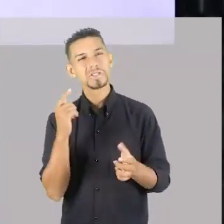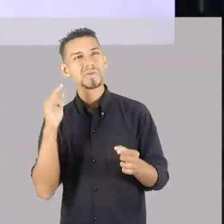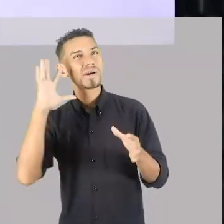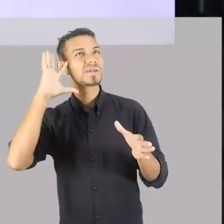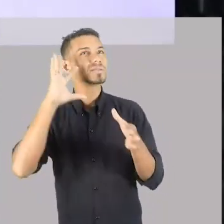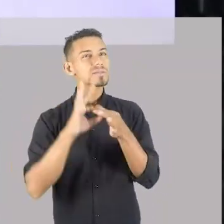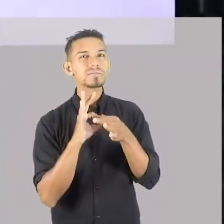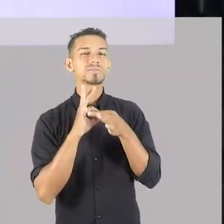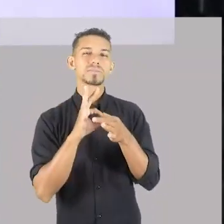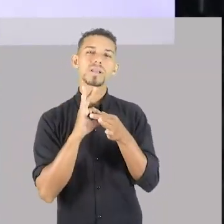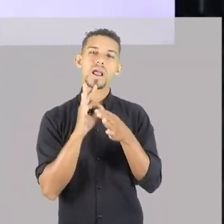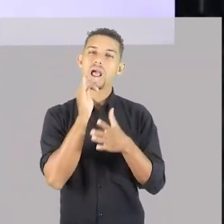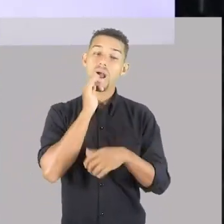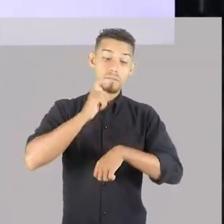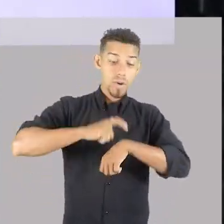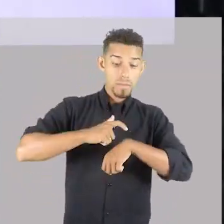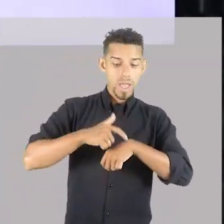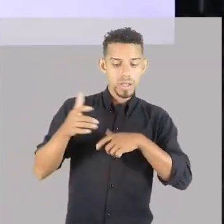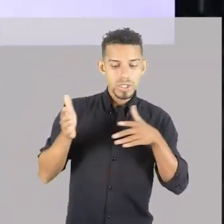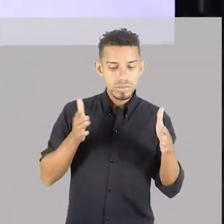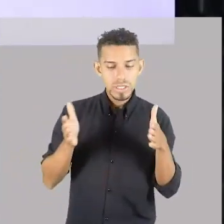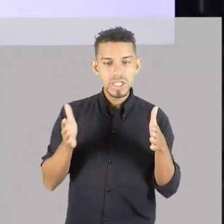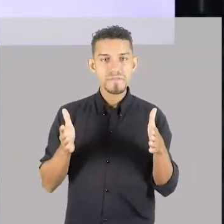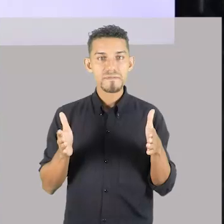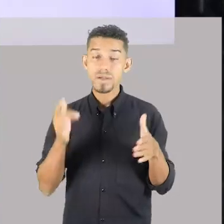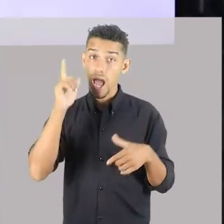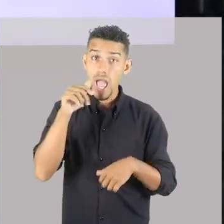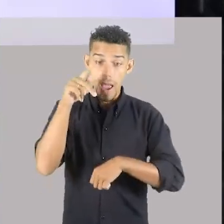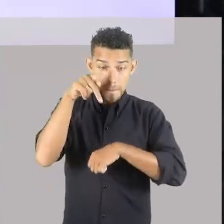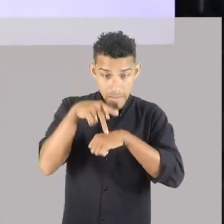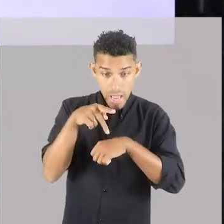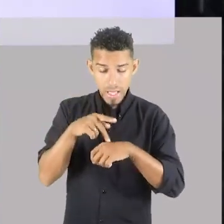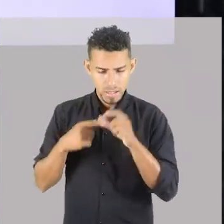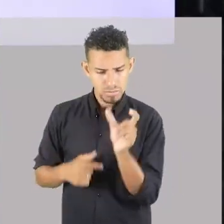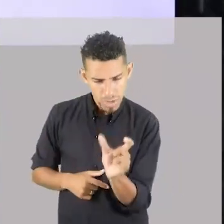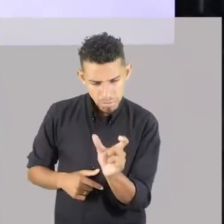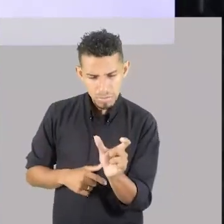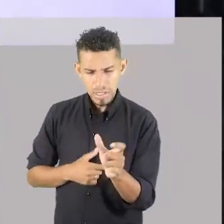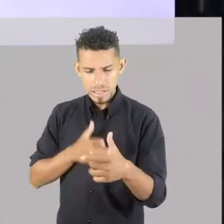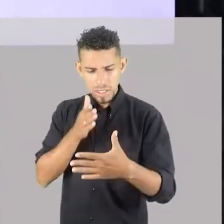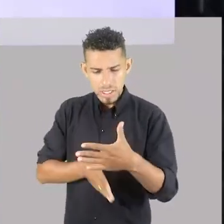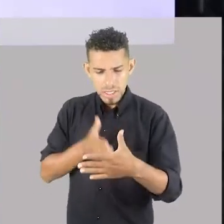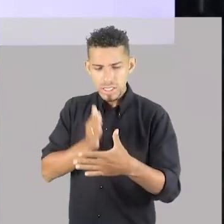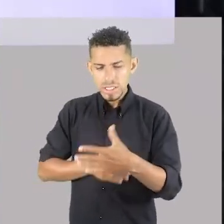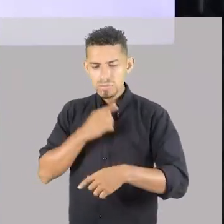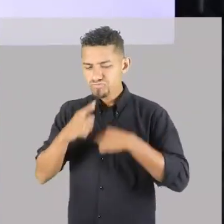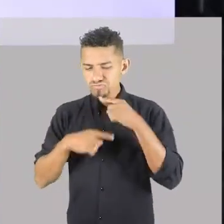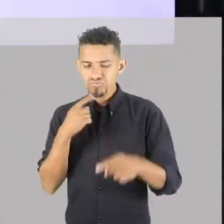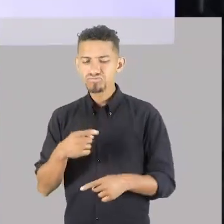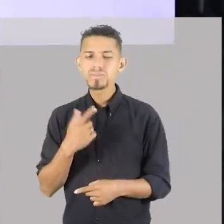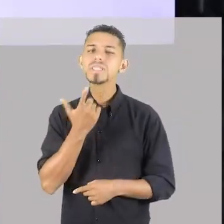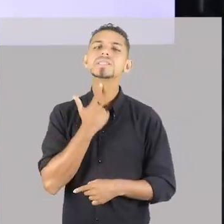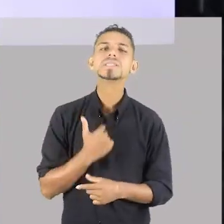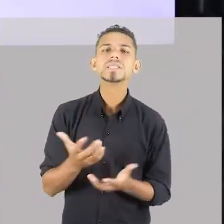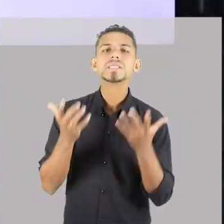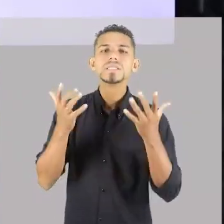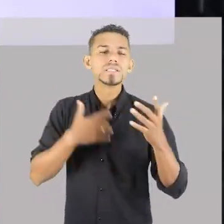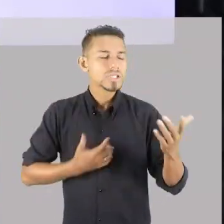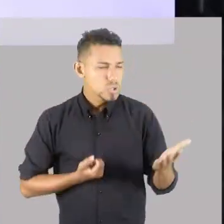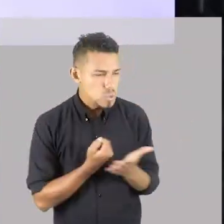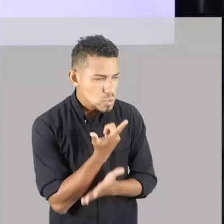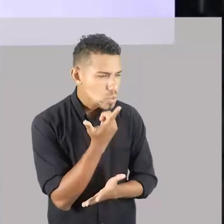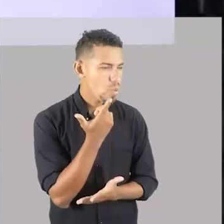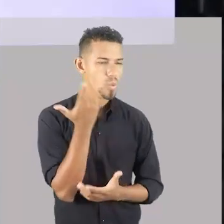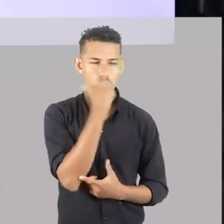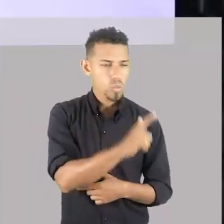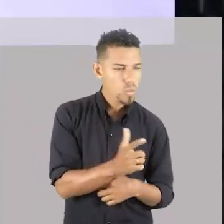ao momento específico, seria essa pedra, seria algo que está impedindo eu conseguir o que eu estou desejando, certo? O